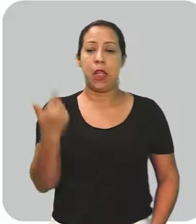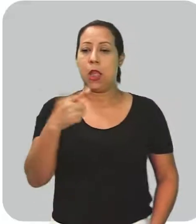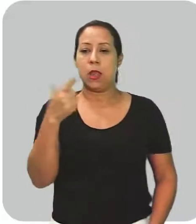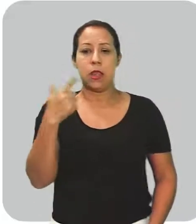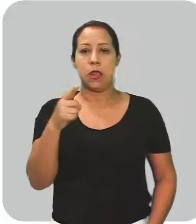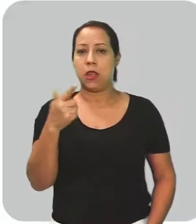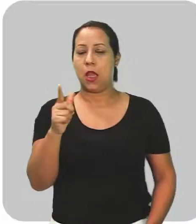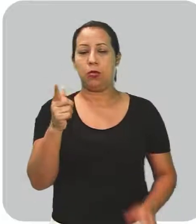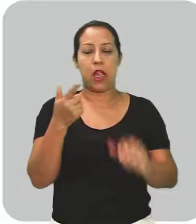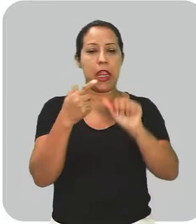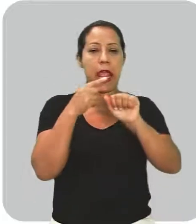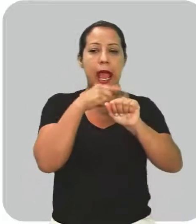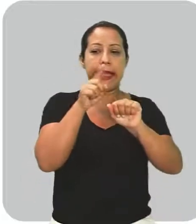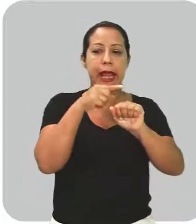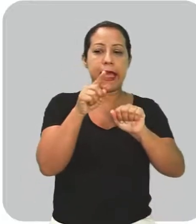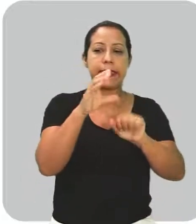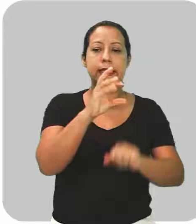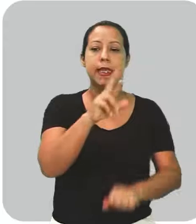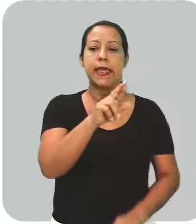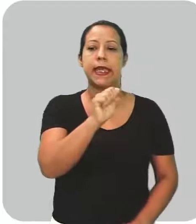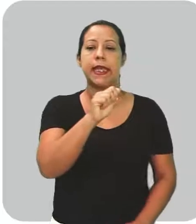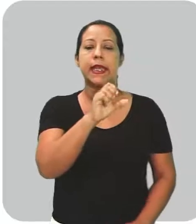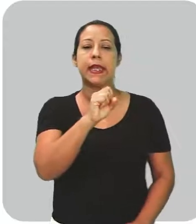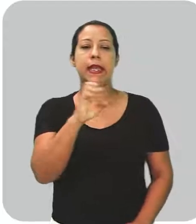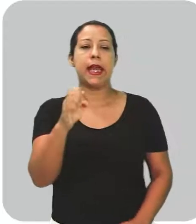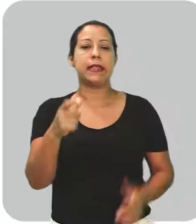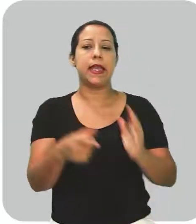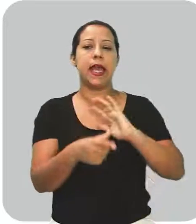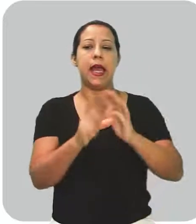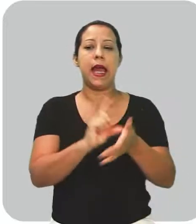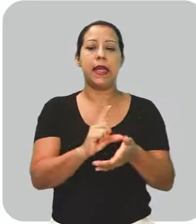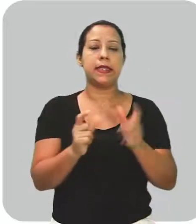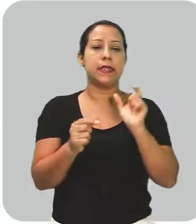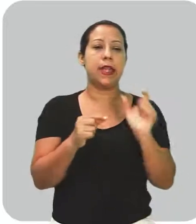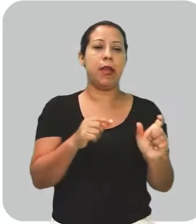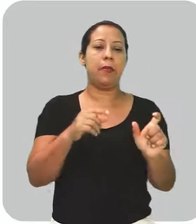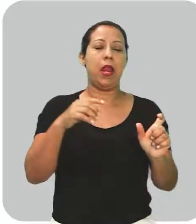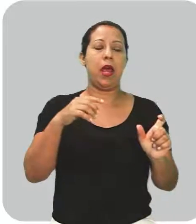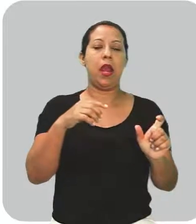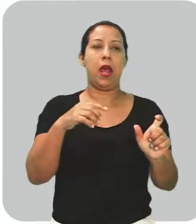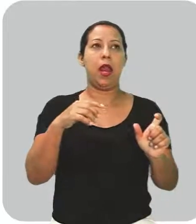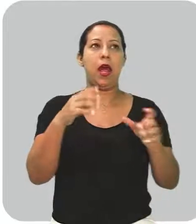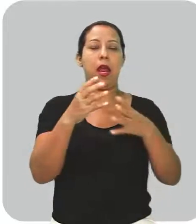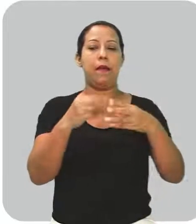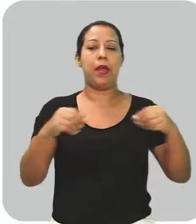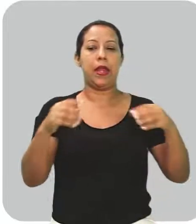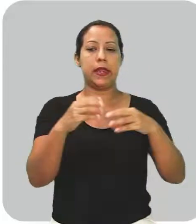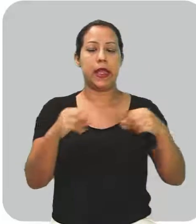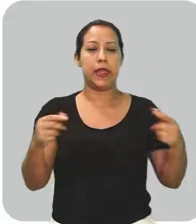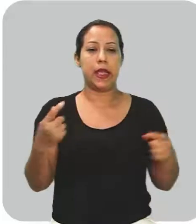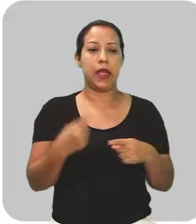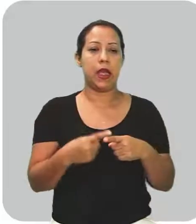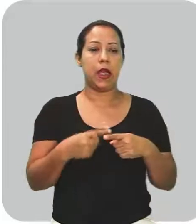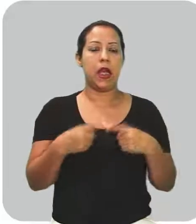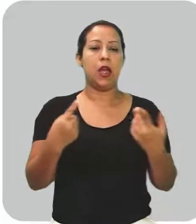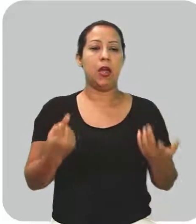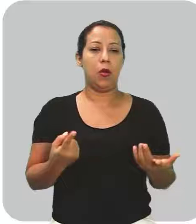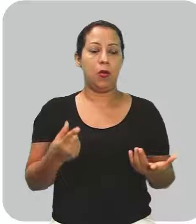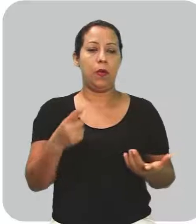a crase. Antes da palavra terra, quando se opõe a bordo. Assim que